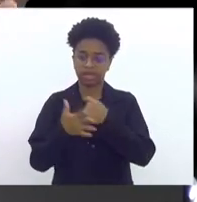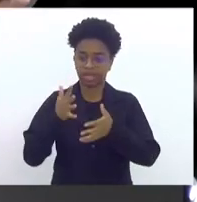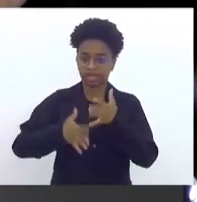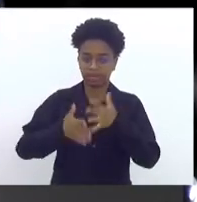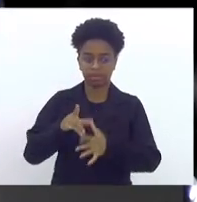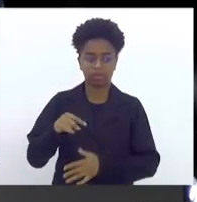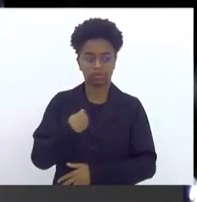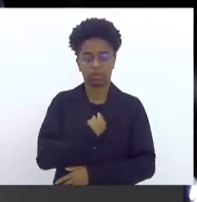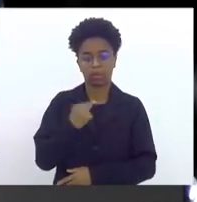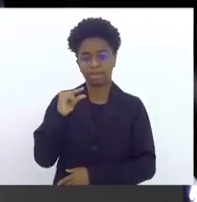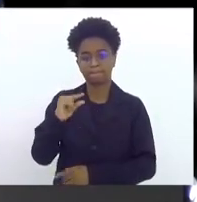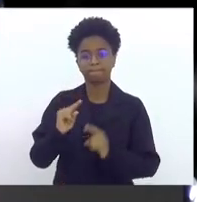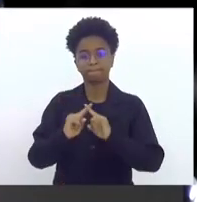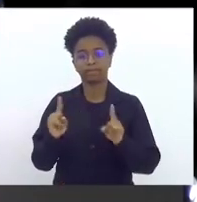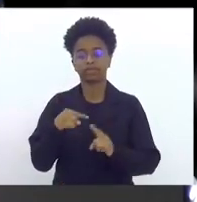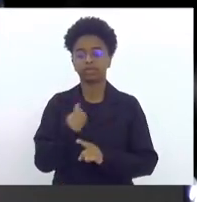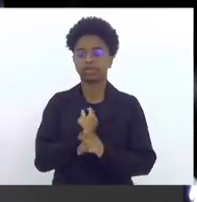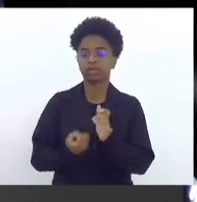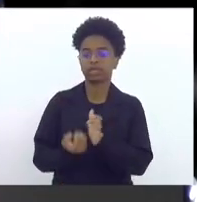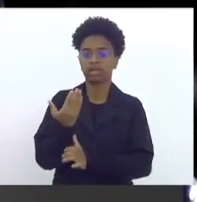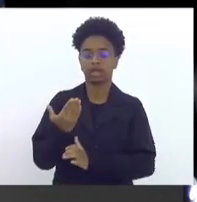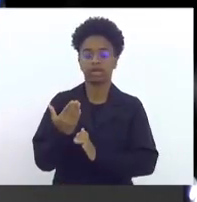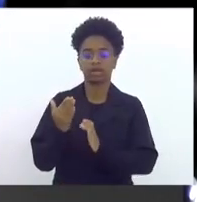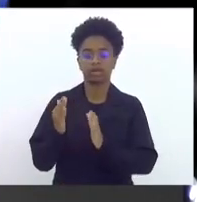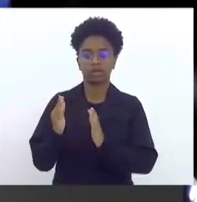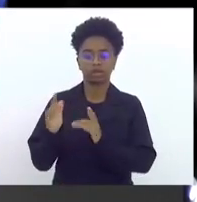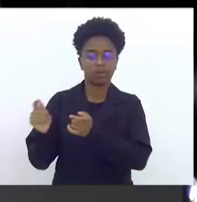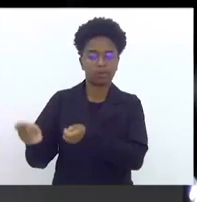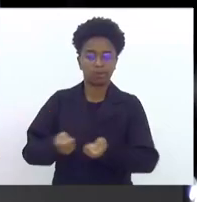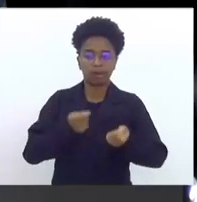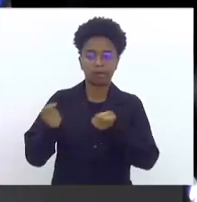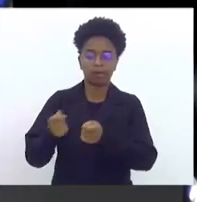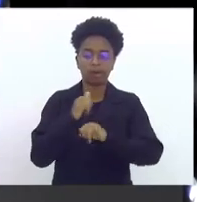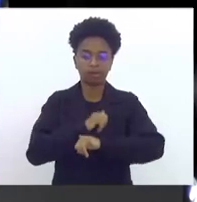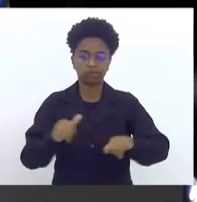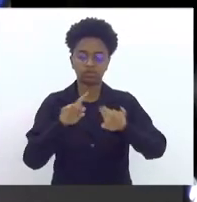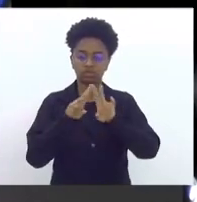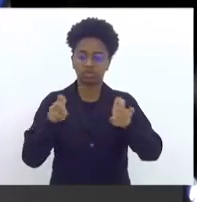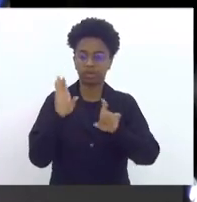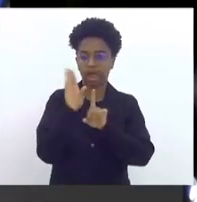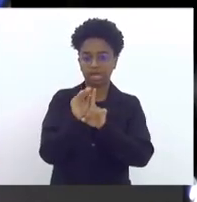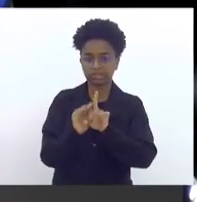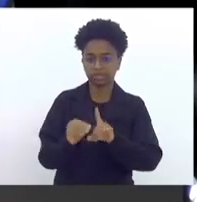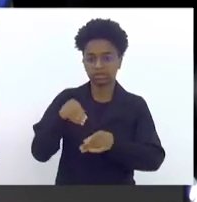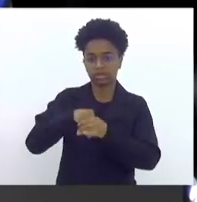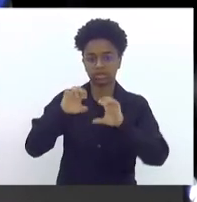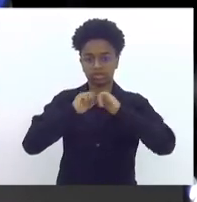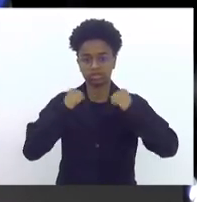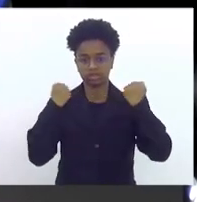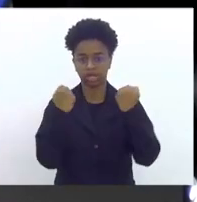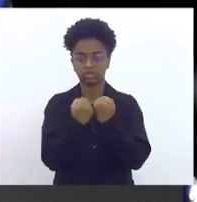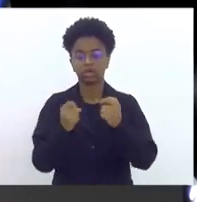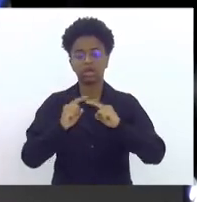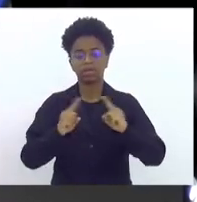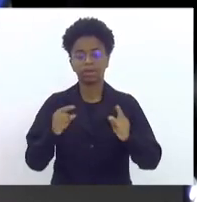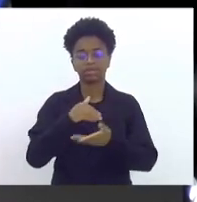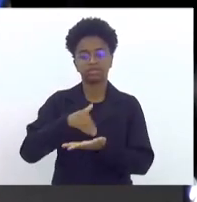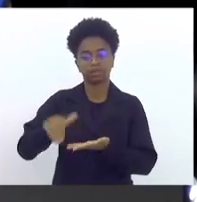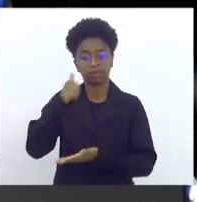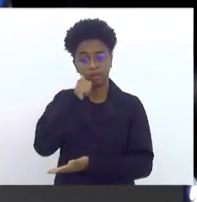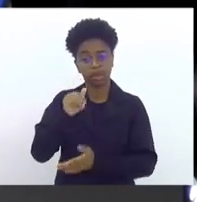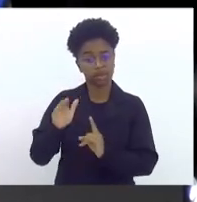mas quando construímos a campanha permanente do assédio enquanto legislação nos estádios a secretaria da mulher